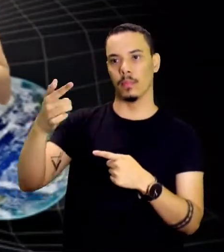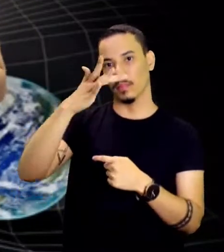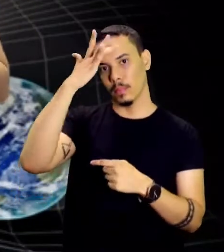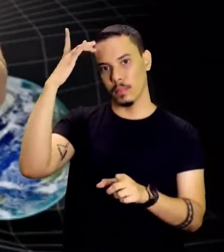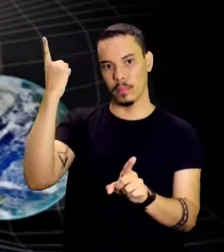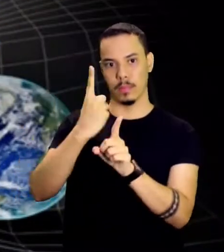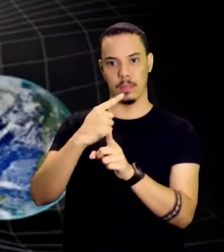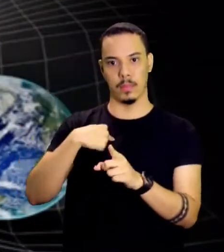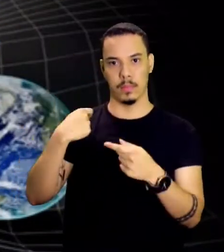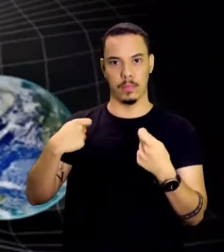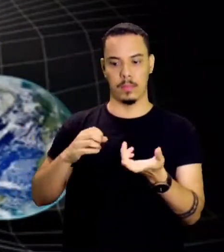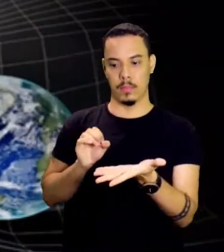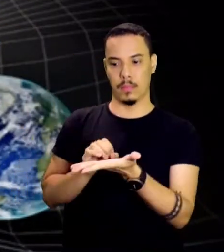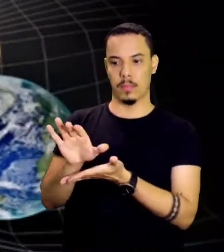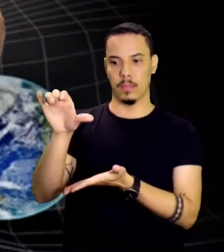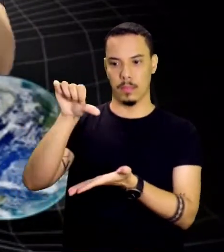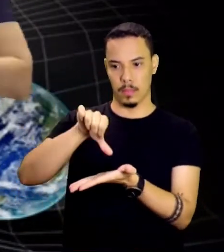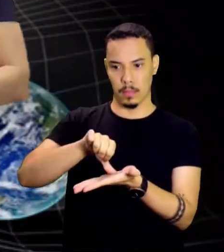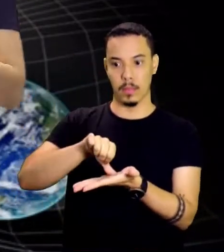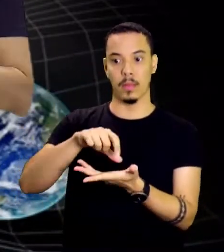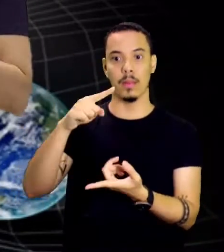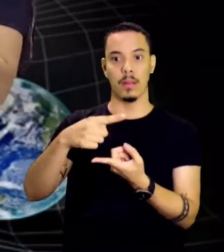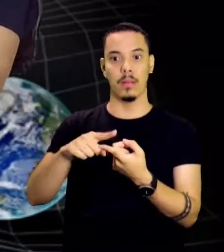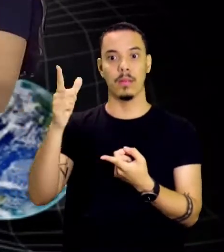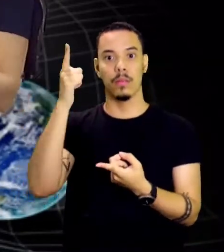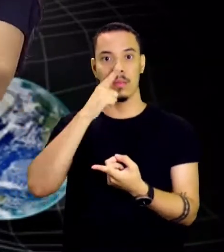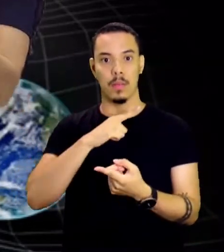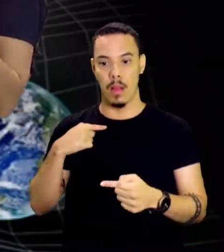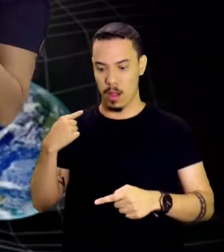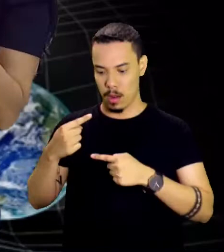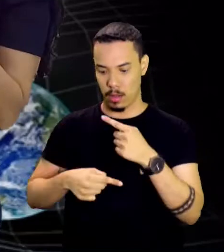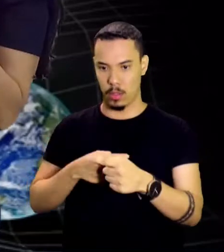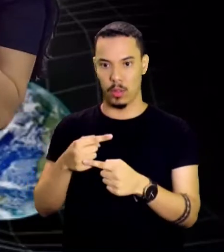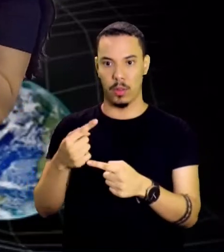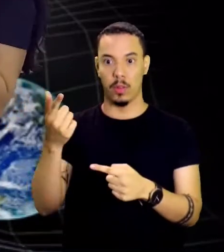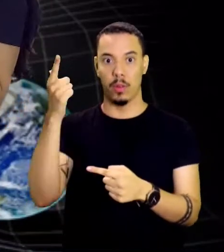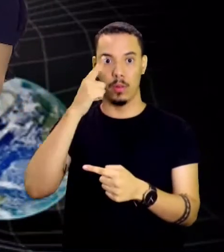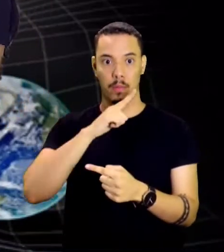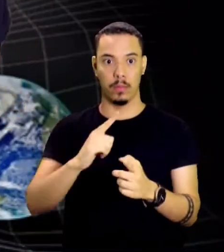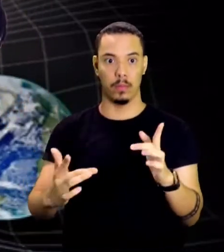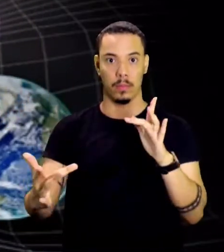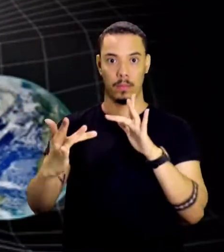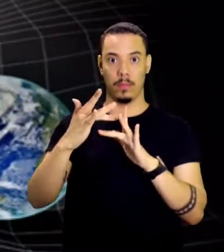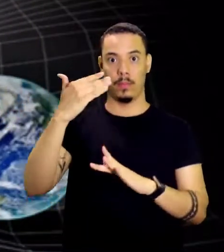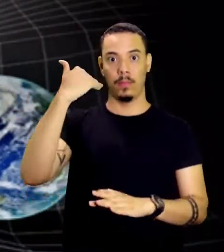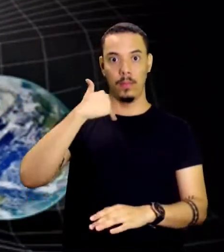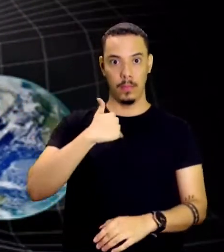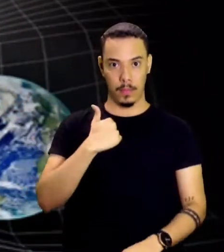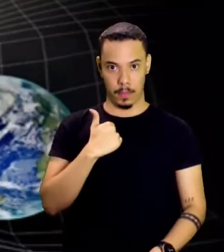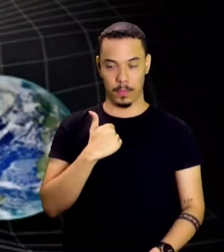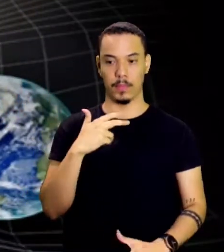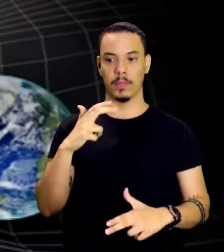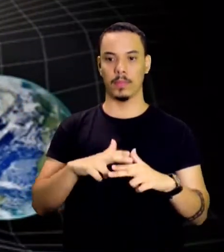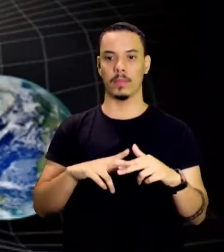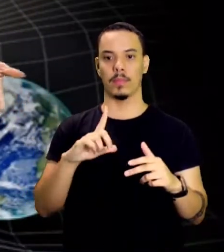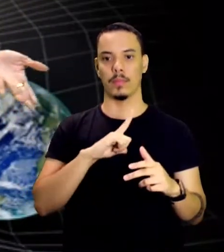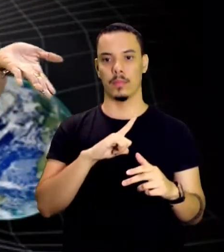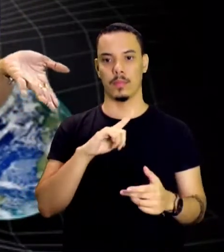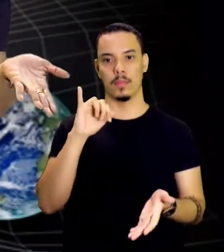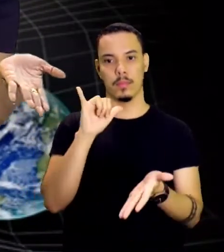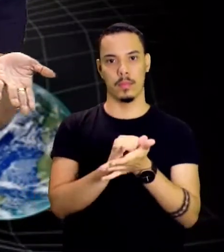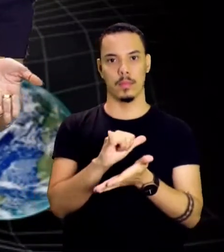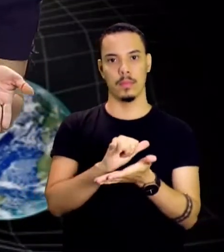achar eu preciso enviar sua localização para que seja traçado uma trajetória para que ela chegue até mesmo né então nós temos